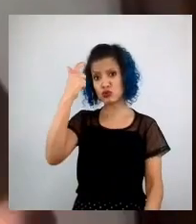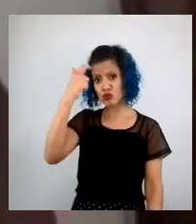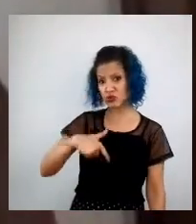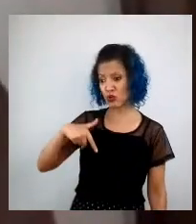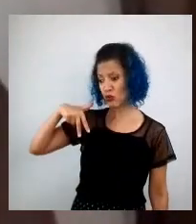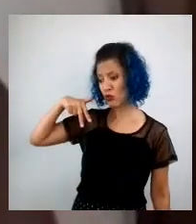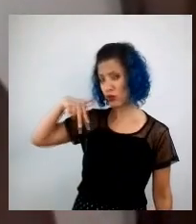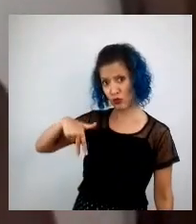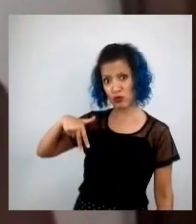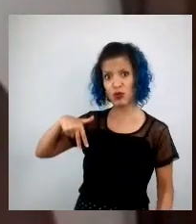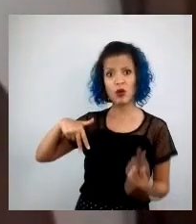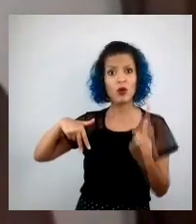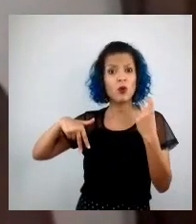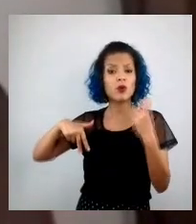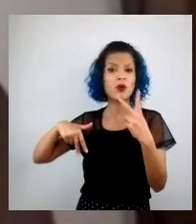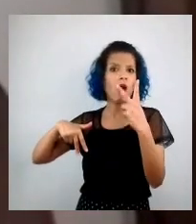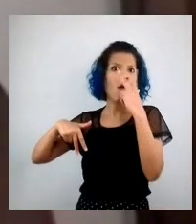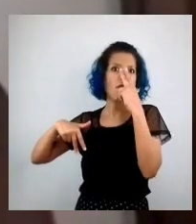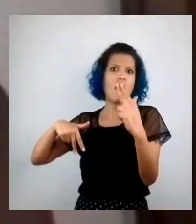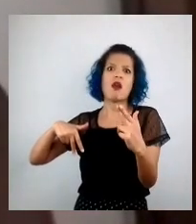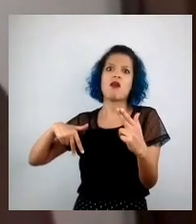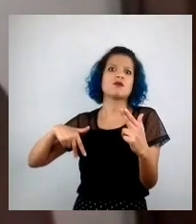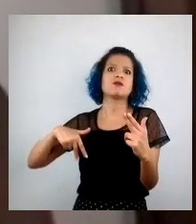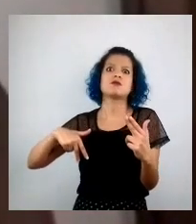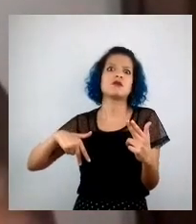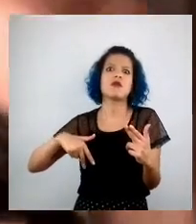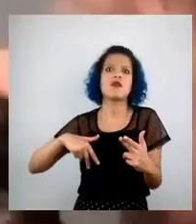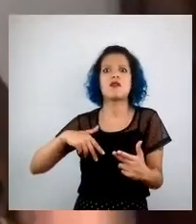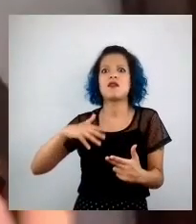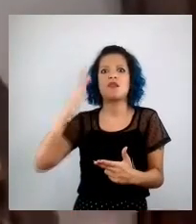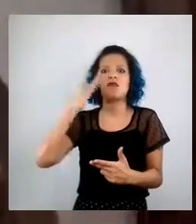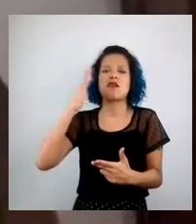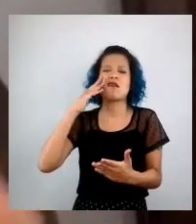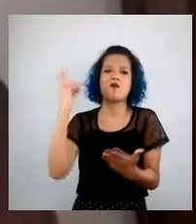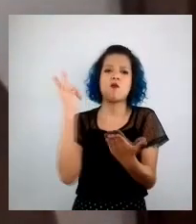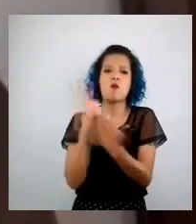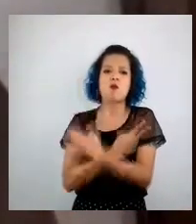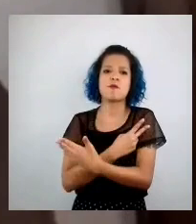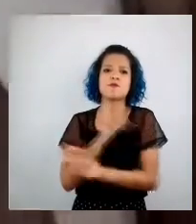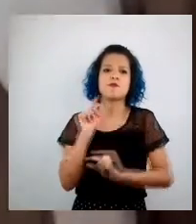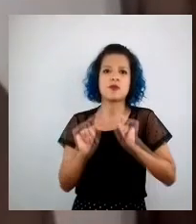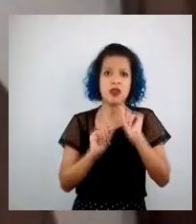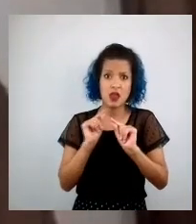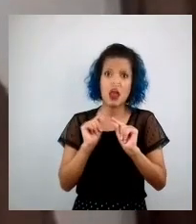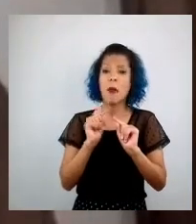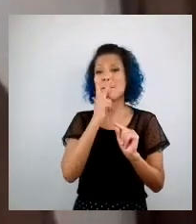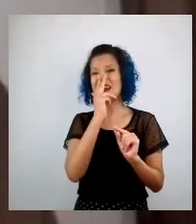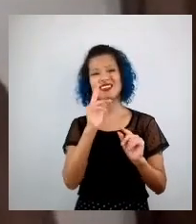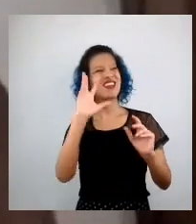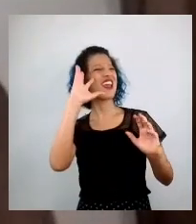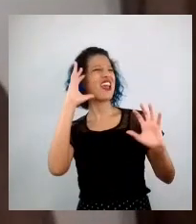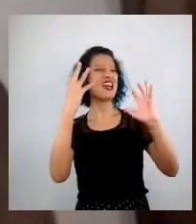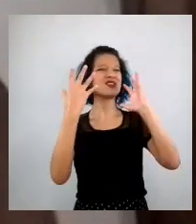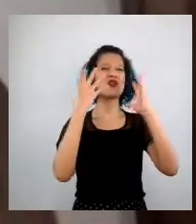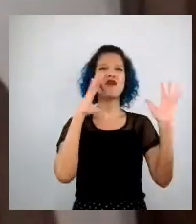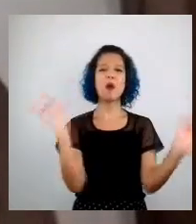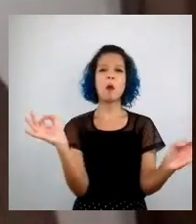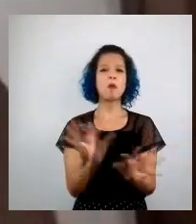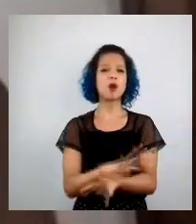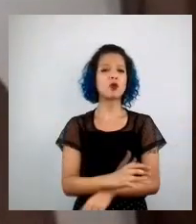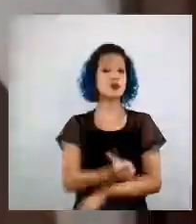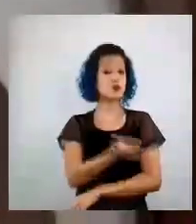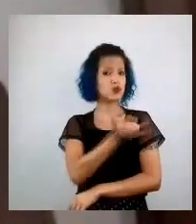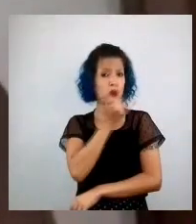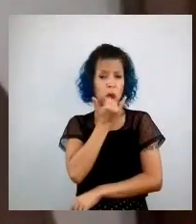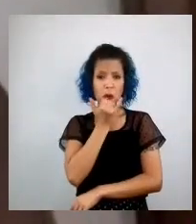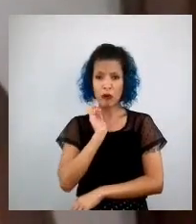falsa dimensão de que a questão está resolvida quando ela nasce e termina em você. Quando,